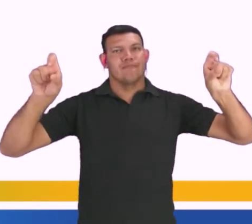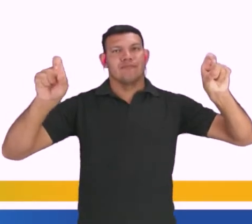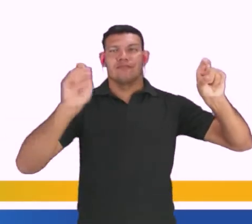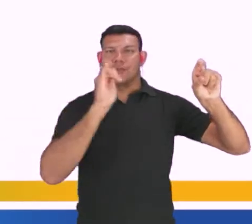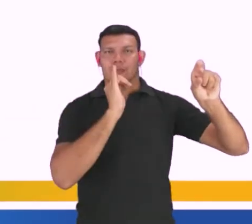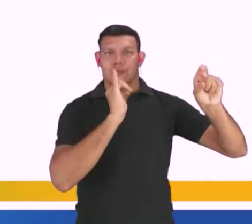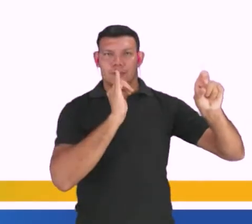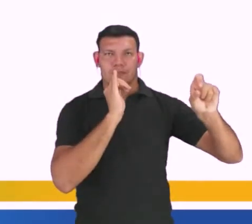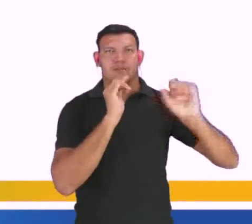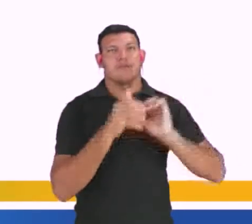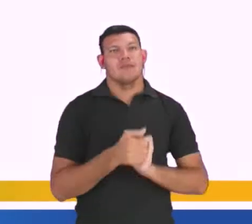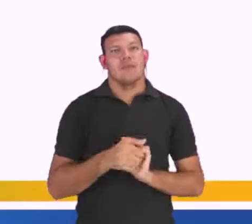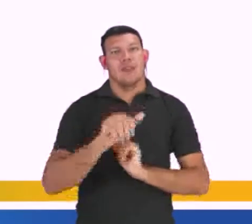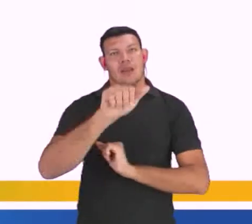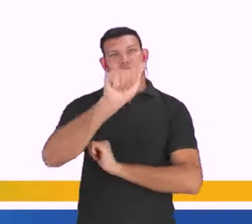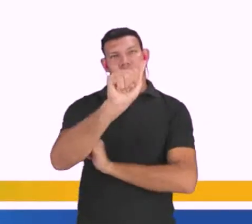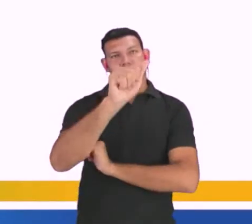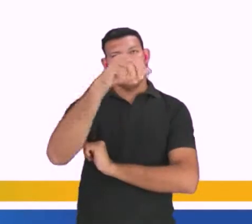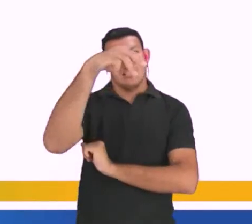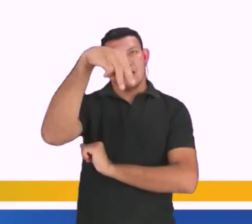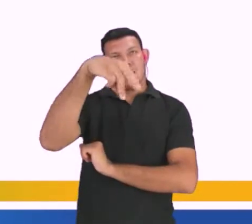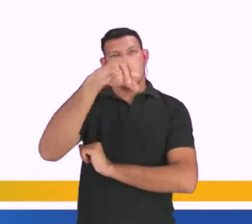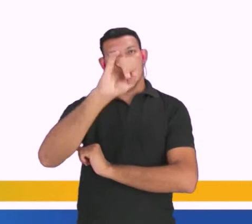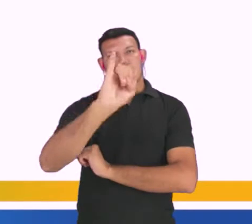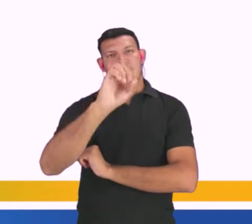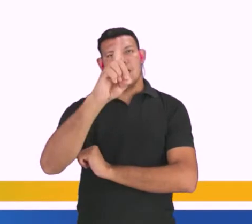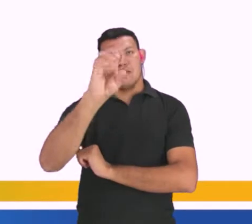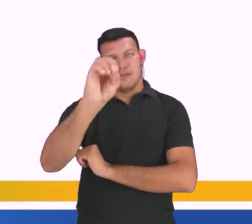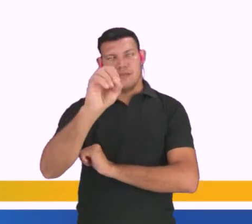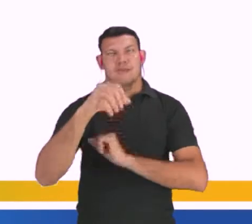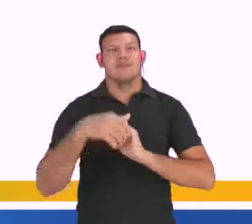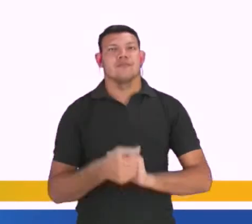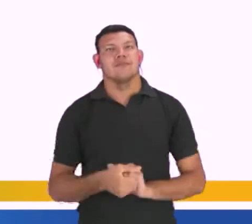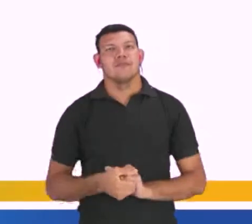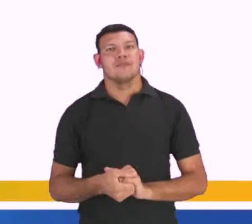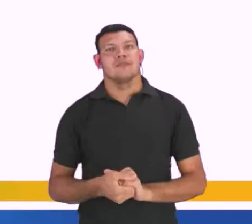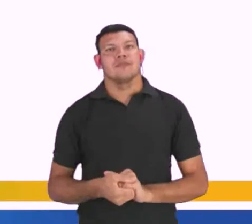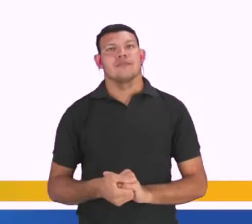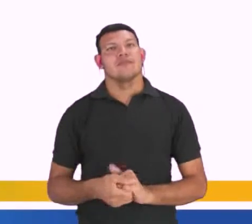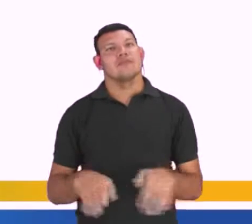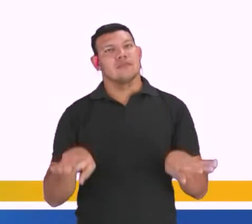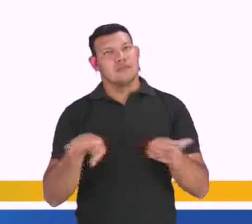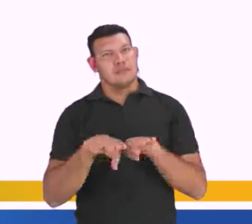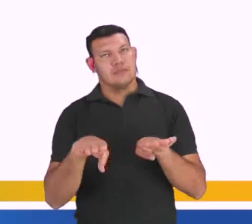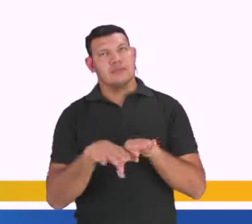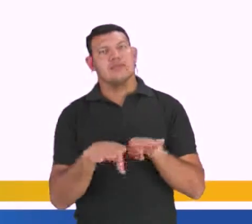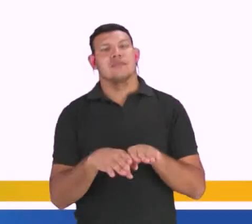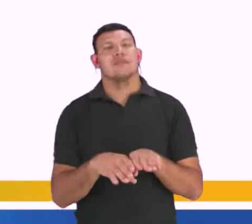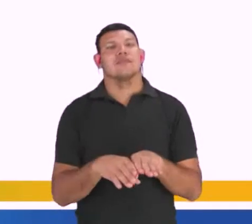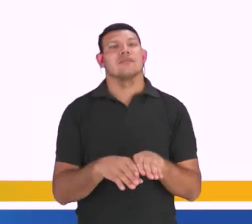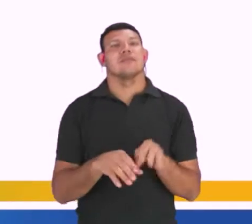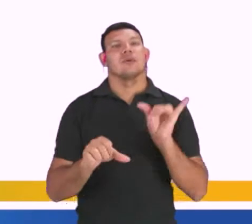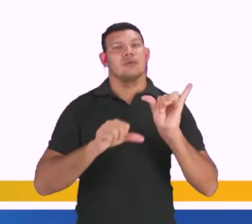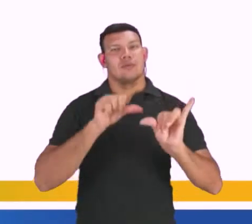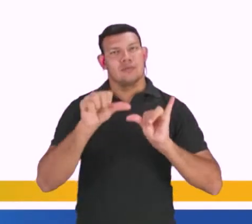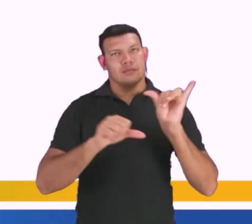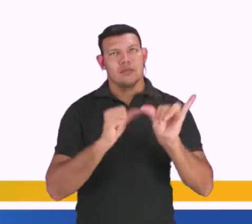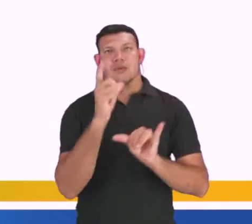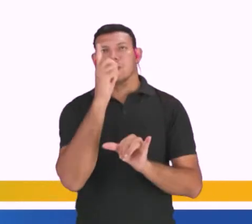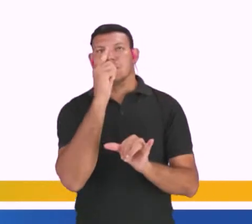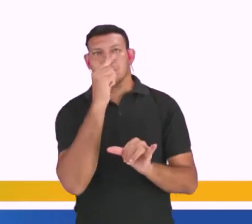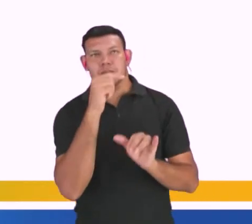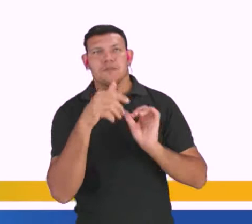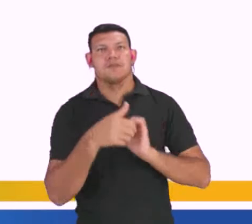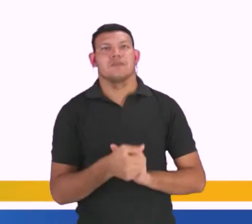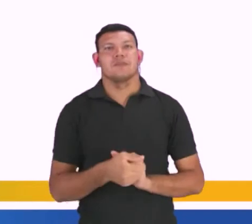Então, o exemplo mais citado é o amido, que é um polímero, que é um polissacarídeo, que ele também vai reagir com a água e vai